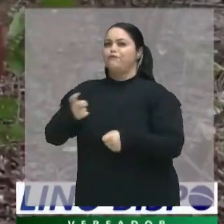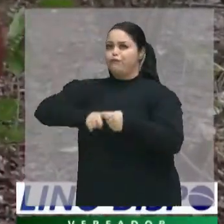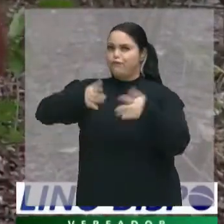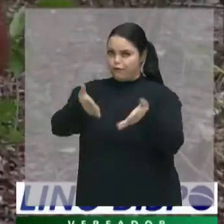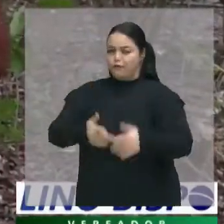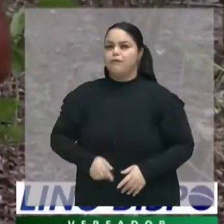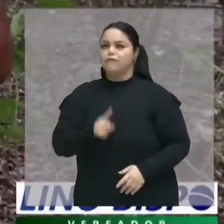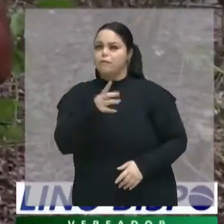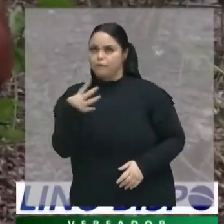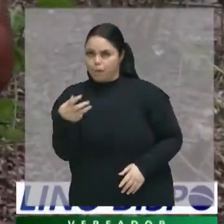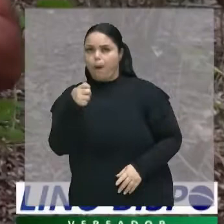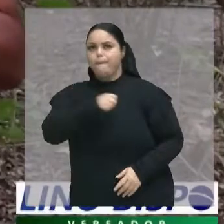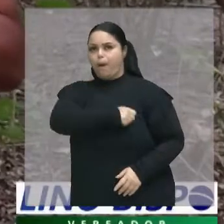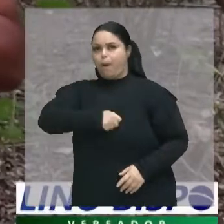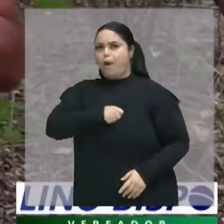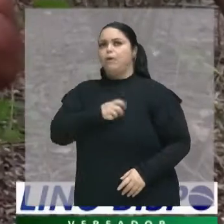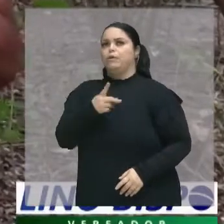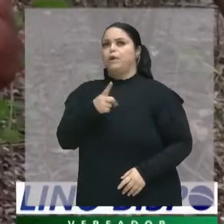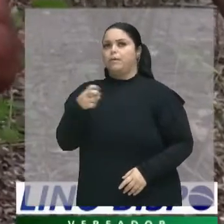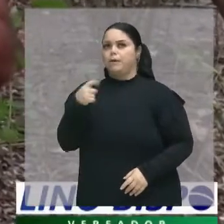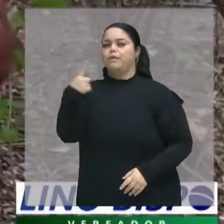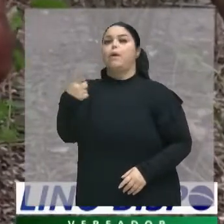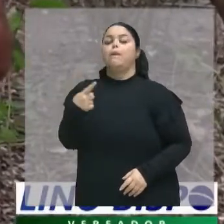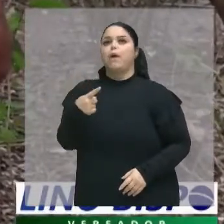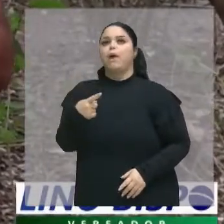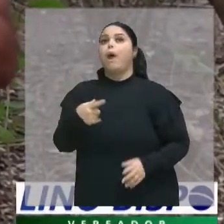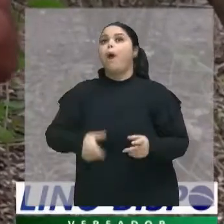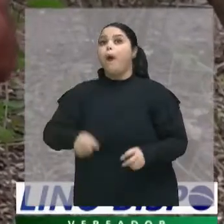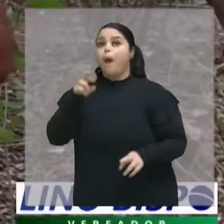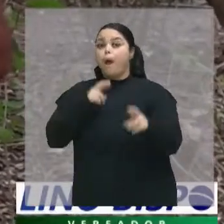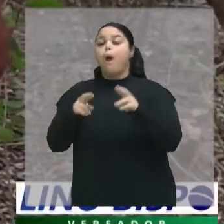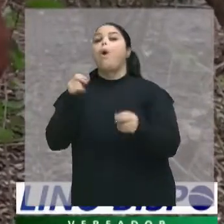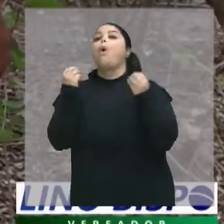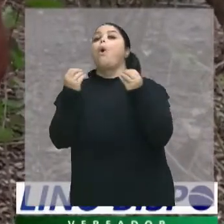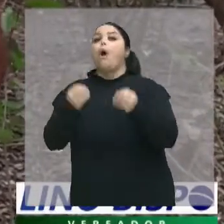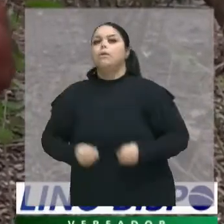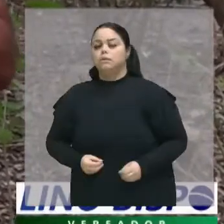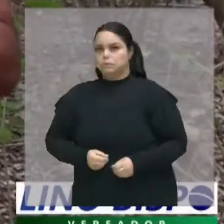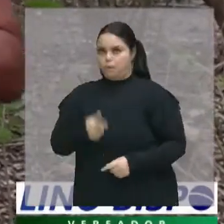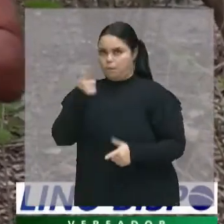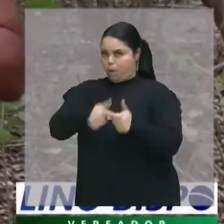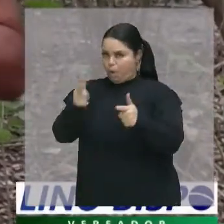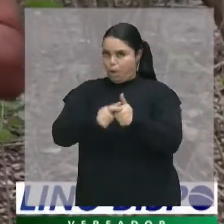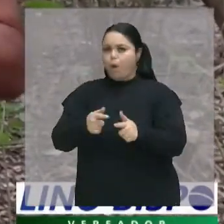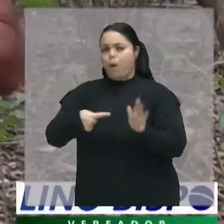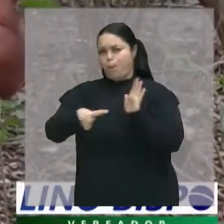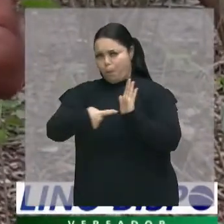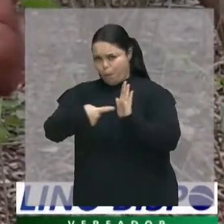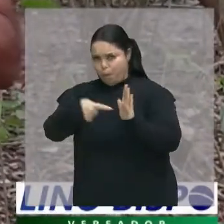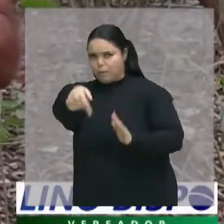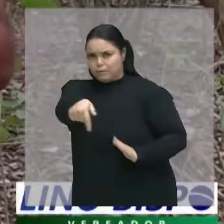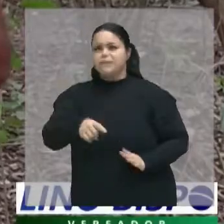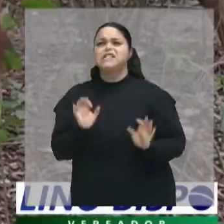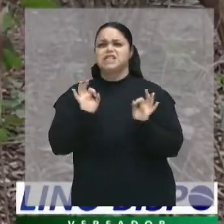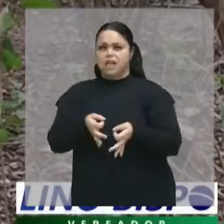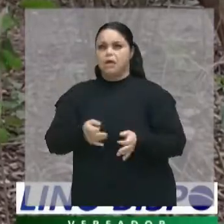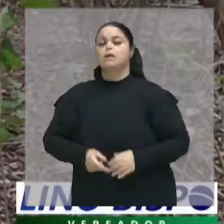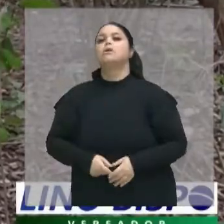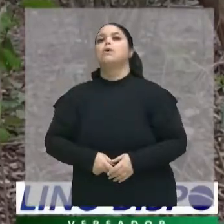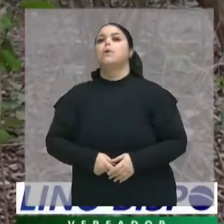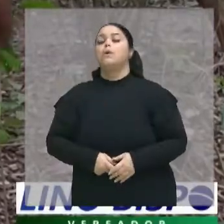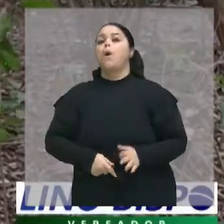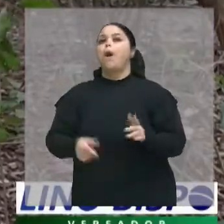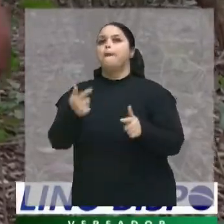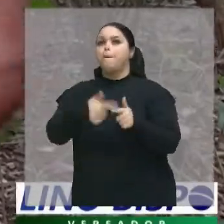dia 3 de agosto de 2021, para conferir como é que está aquela situação que nós denunciamos, tá certo? De agressão ao